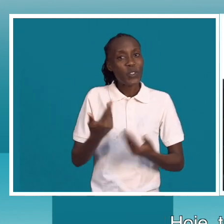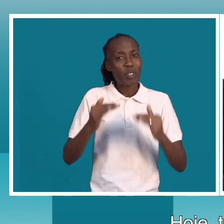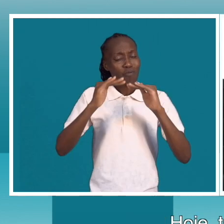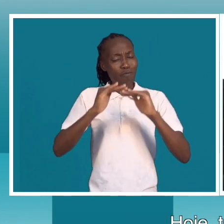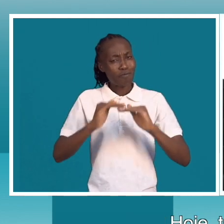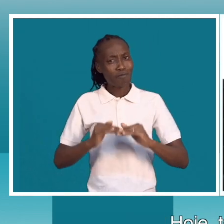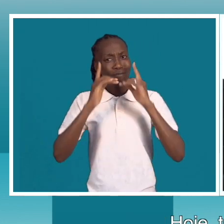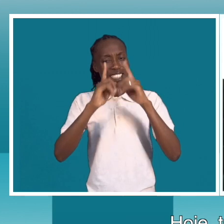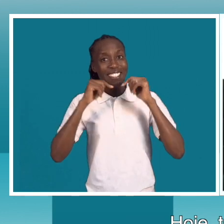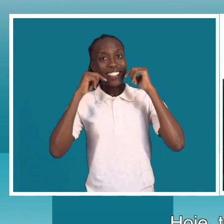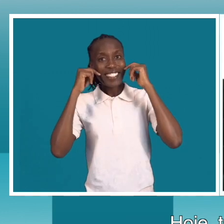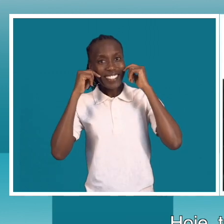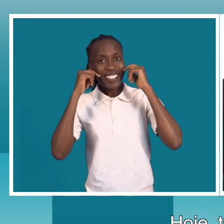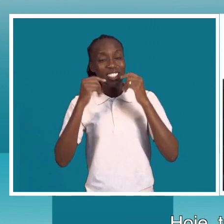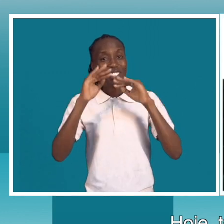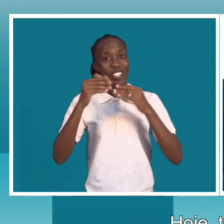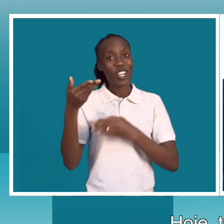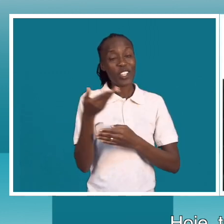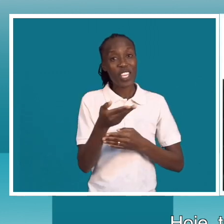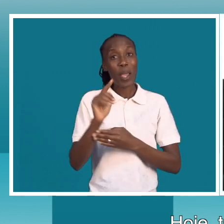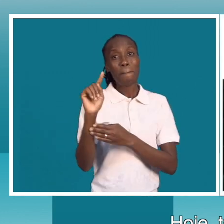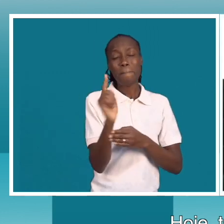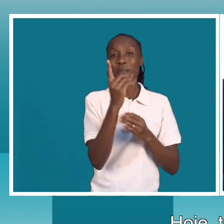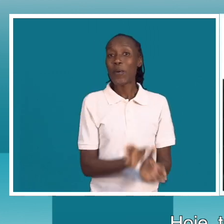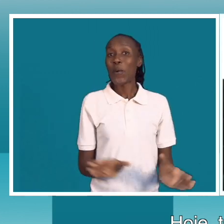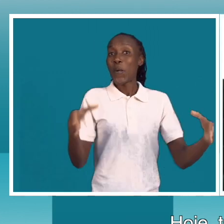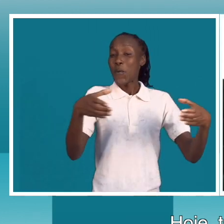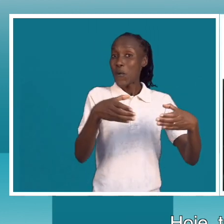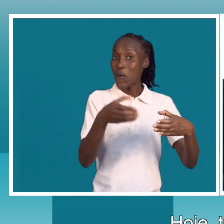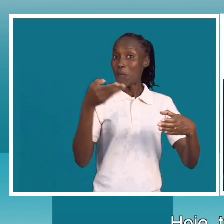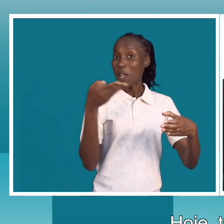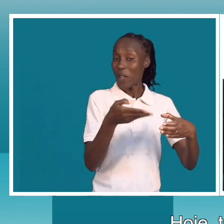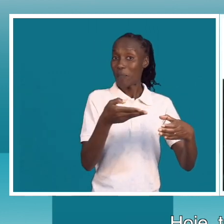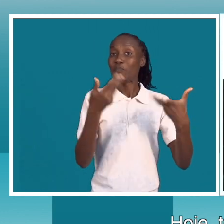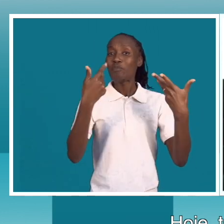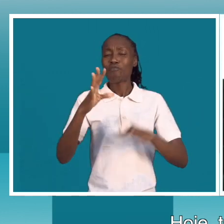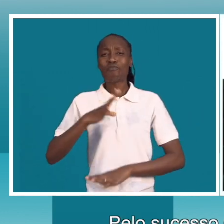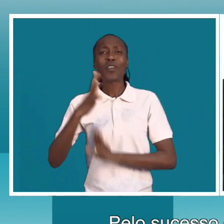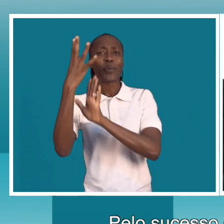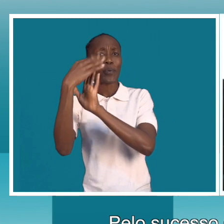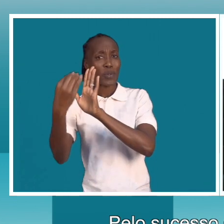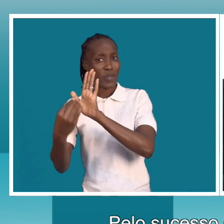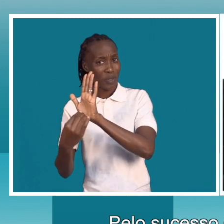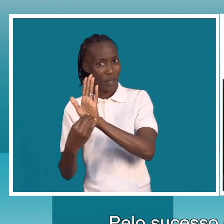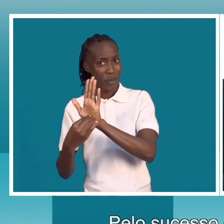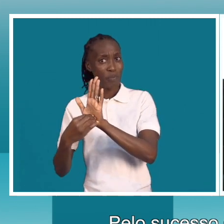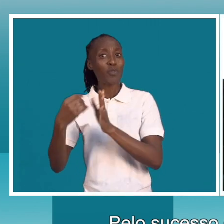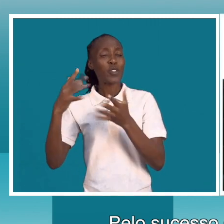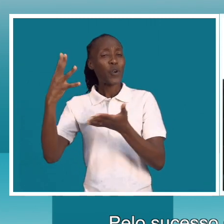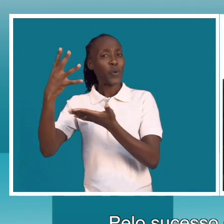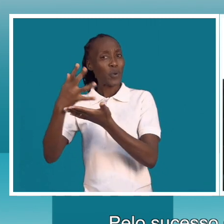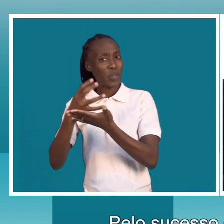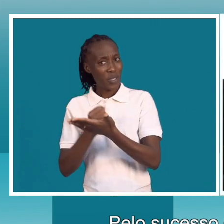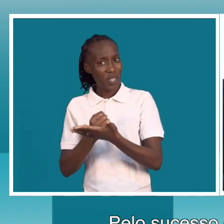hoje, temos a felicidade de apresentar aqui a primeira turma. E pelo sucesso que